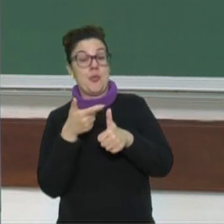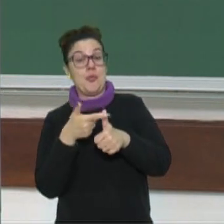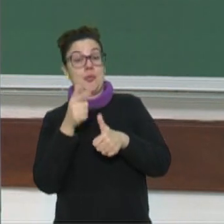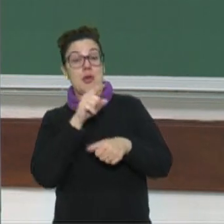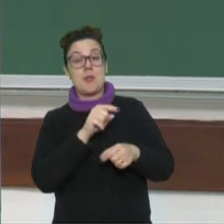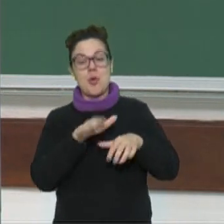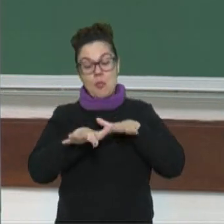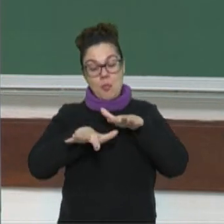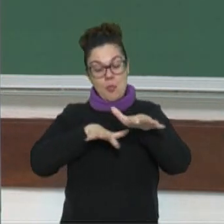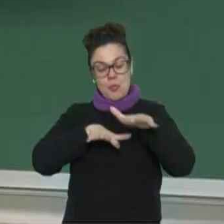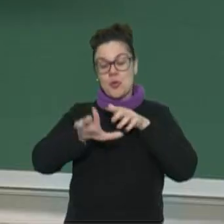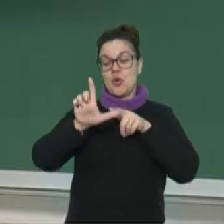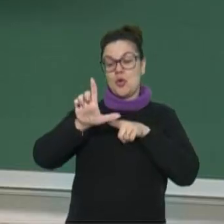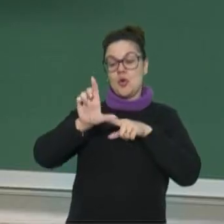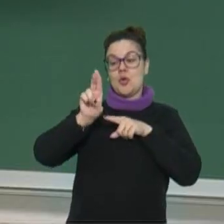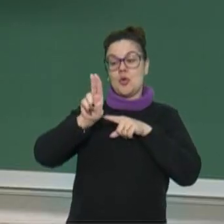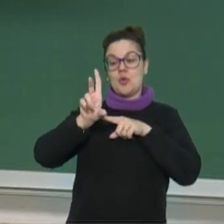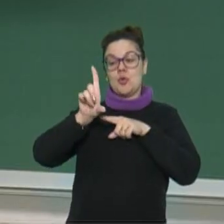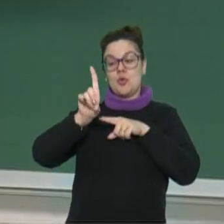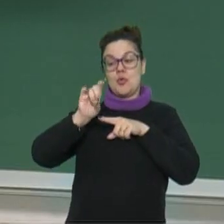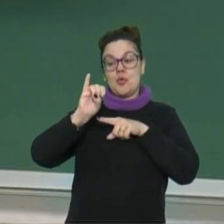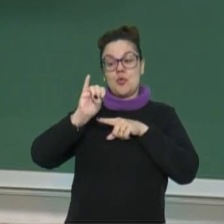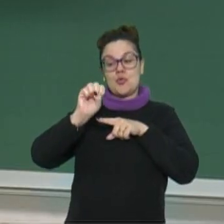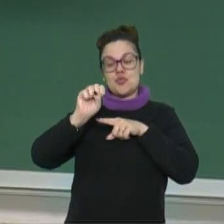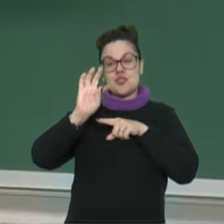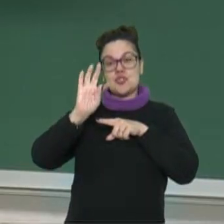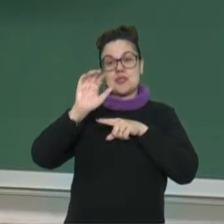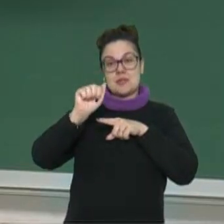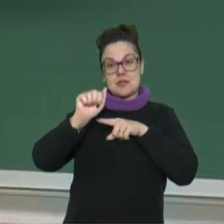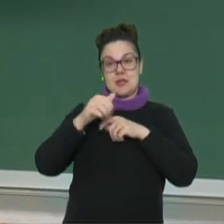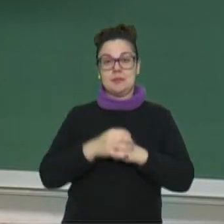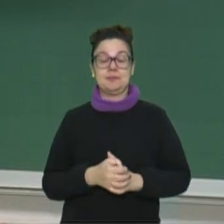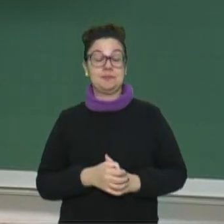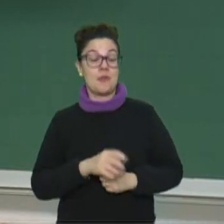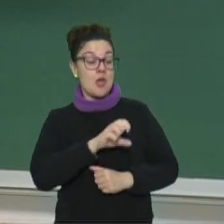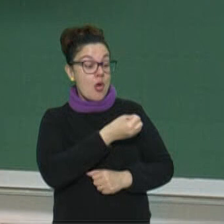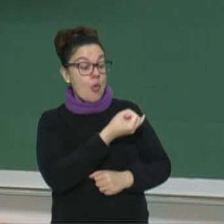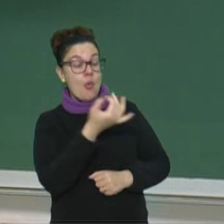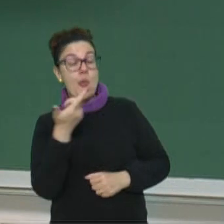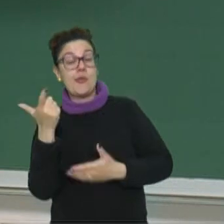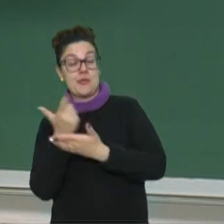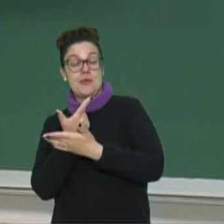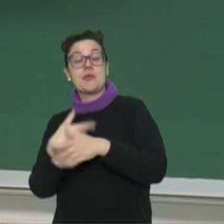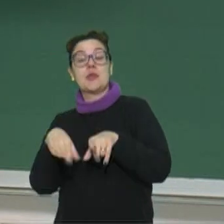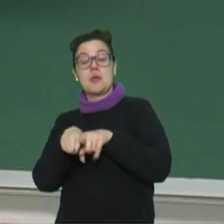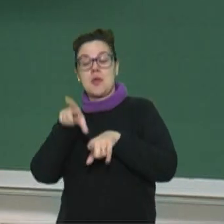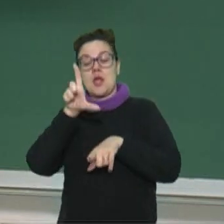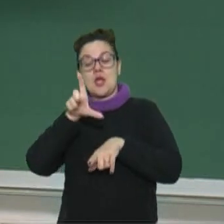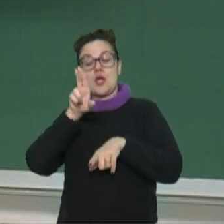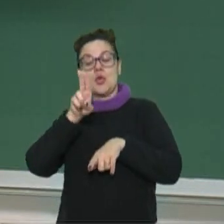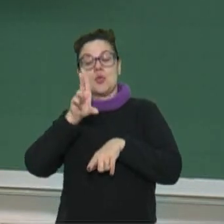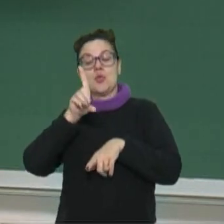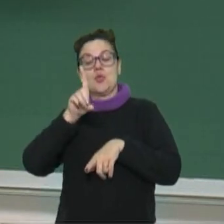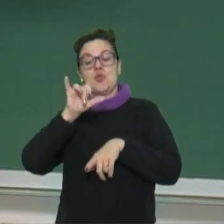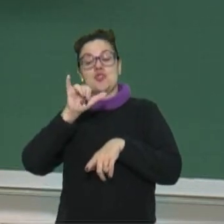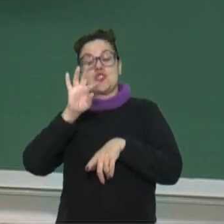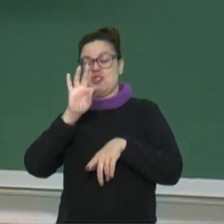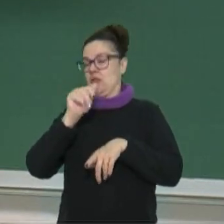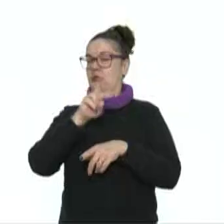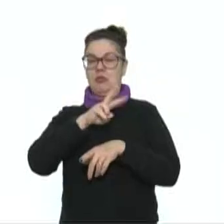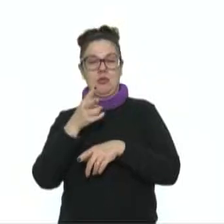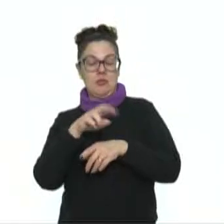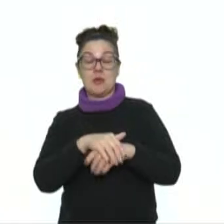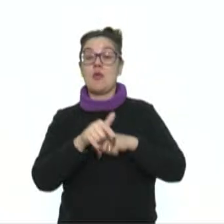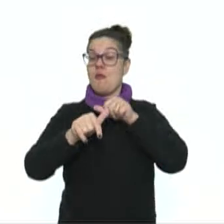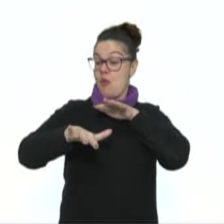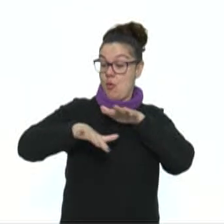movimento é o movimento ludista. Em alguns livros você acha ele como ludita. Os dois querem dizer a mesma coisa. E vai ser o primeiro grande